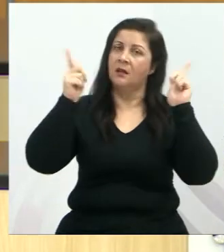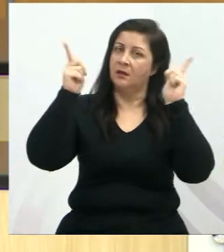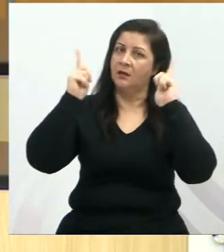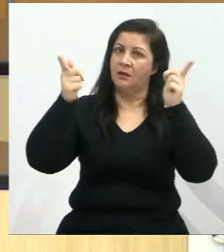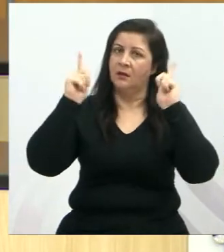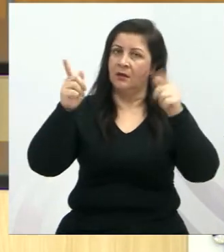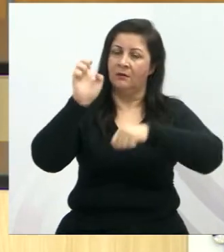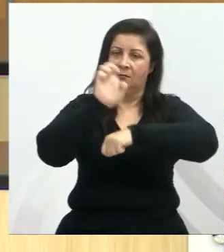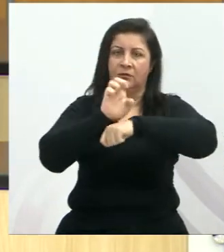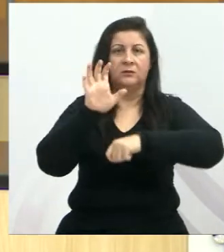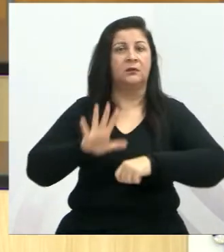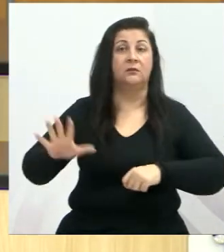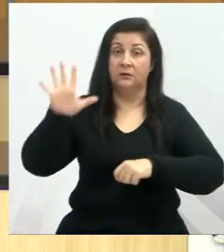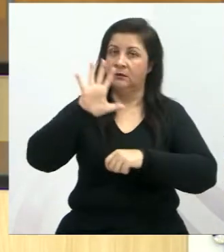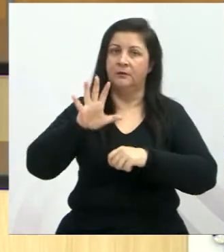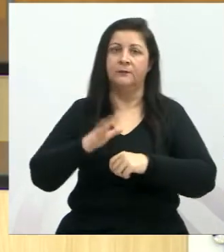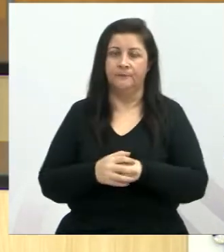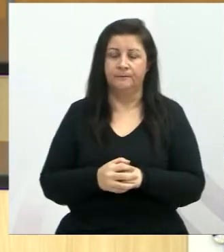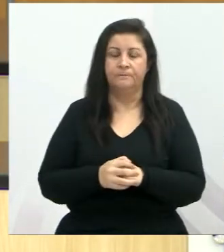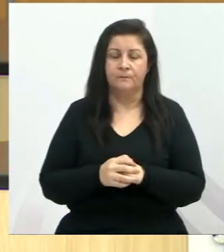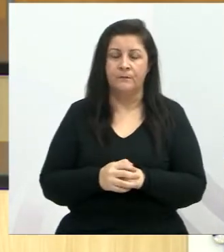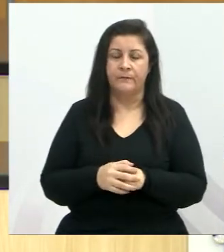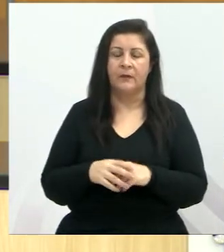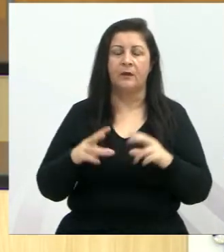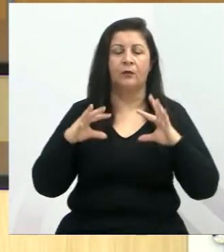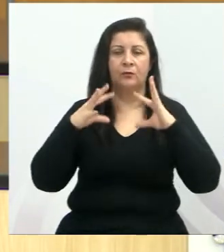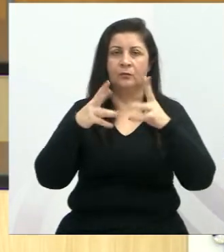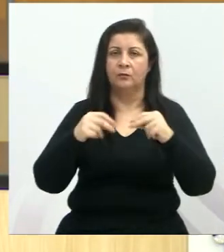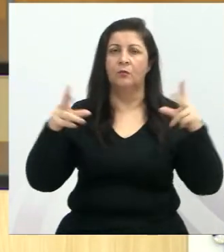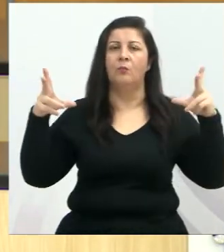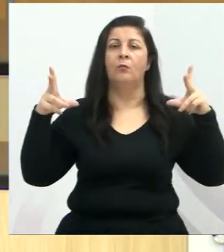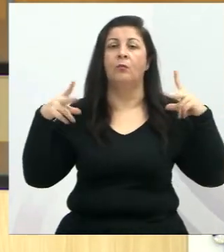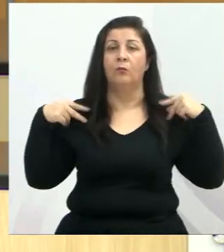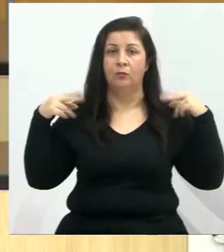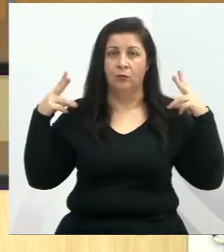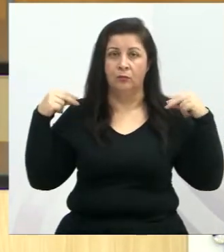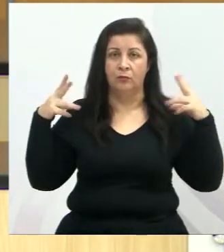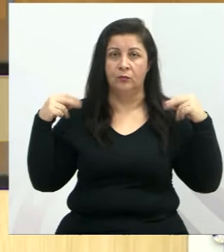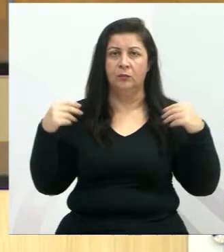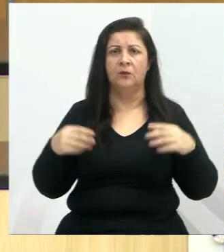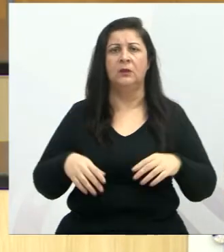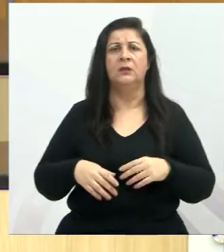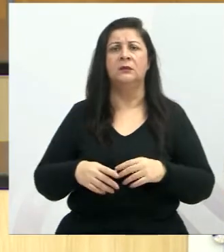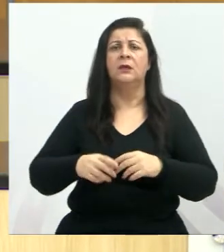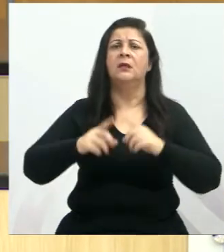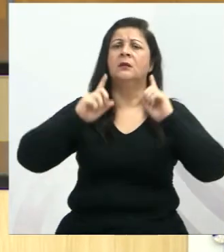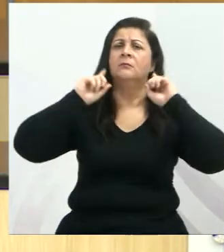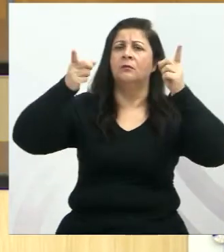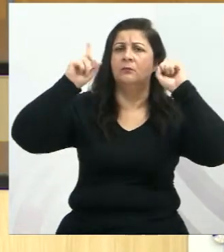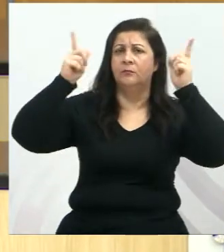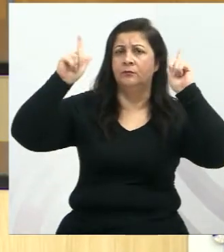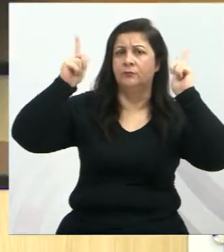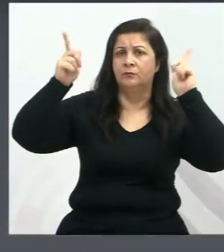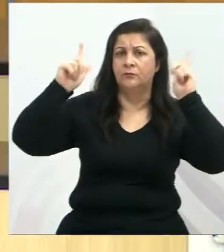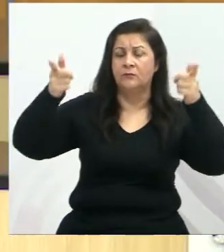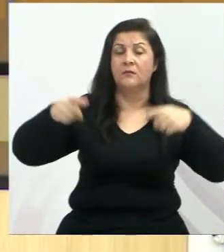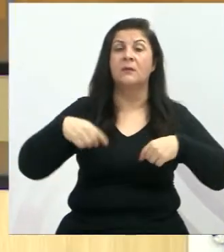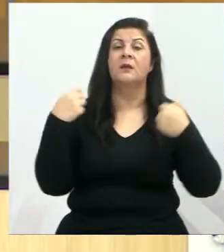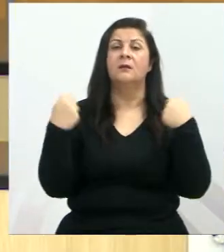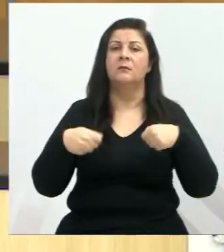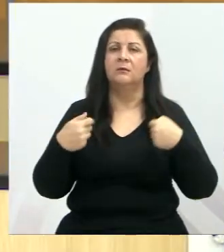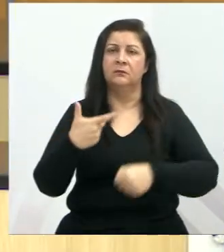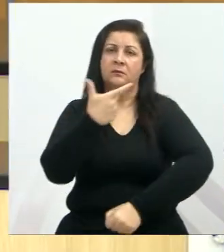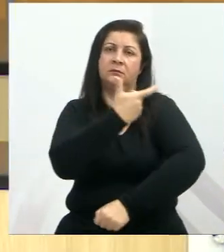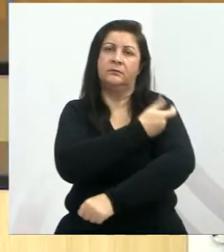essa é a cobrança da nossa categoria. Estamos cobrando para que a nossa categoria, os nossos trabalhadores, motoristas e cobradores, também possam